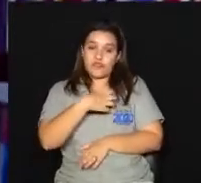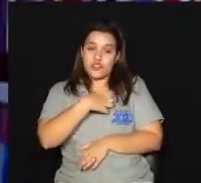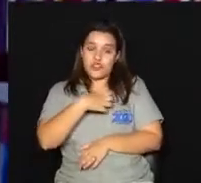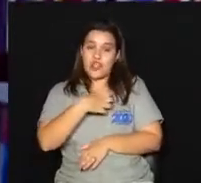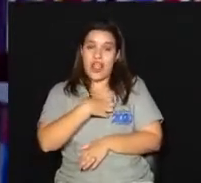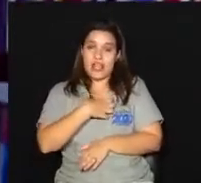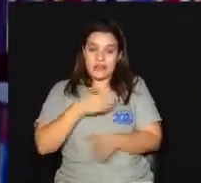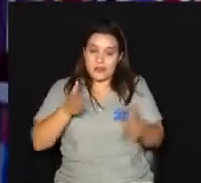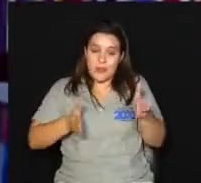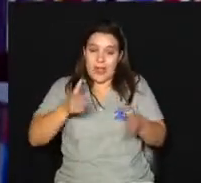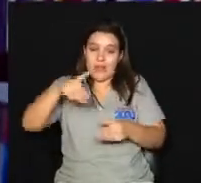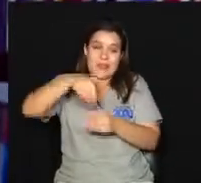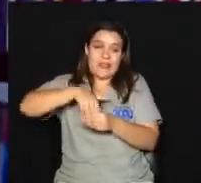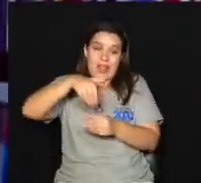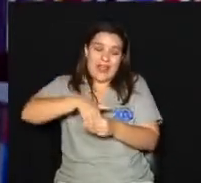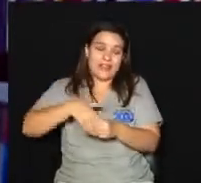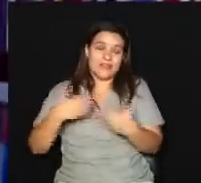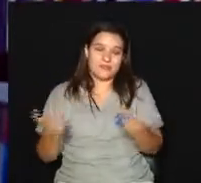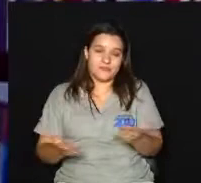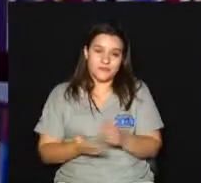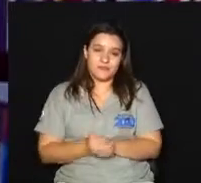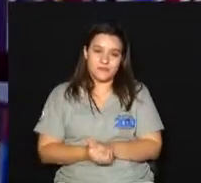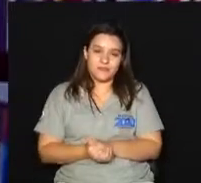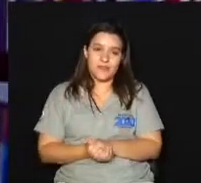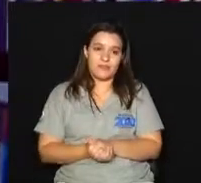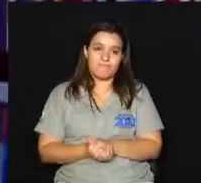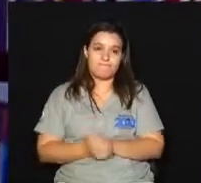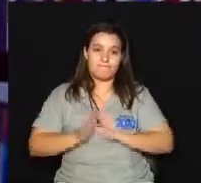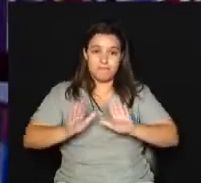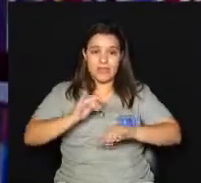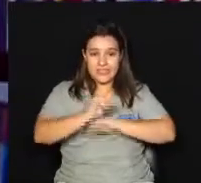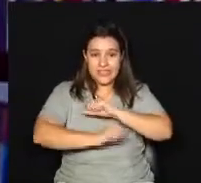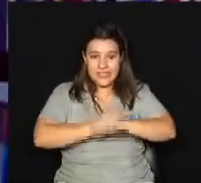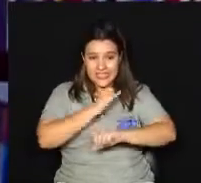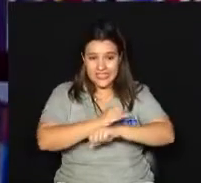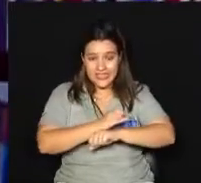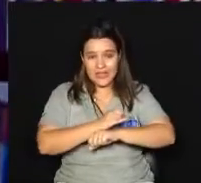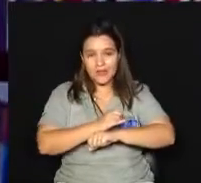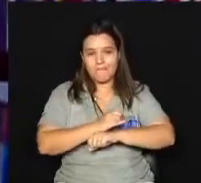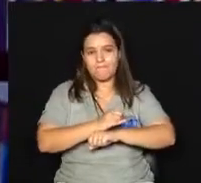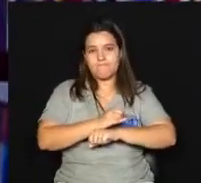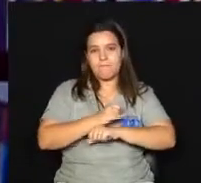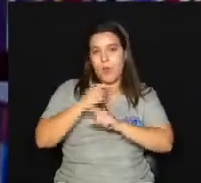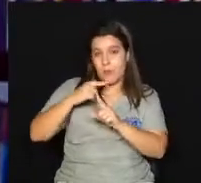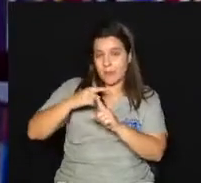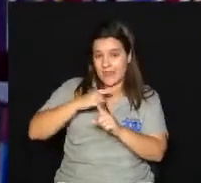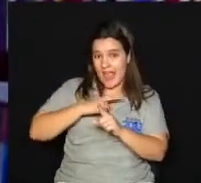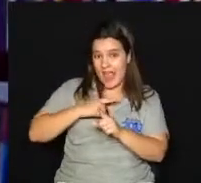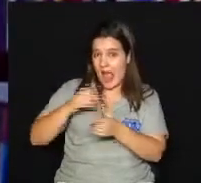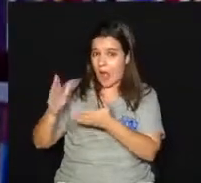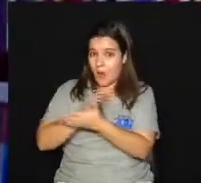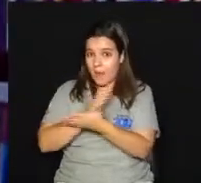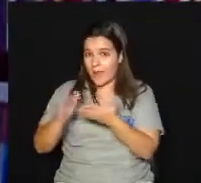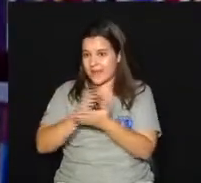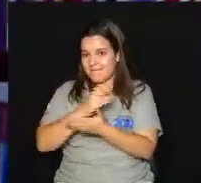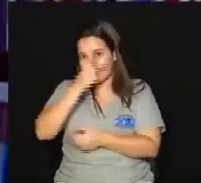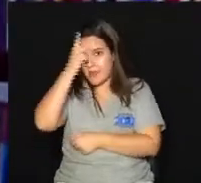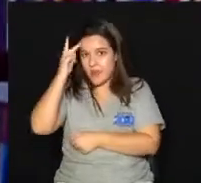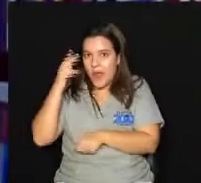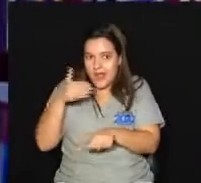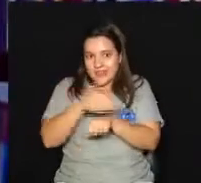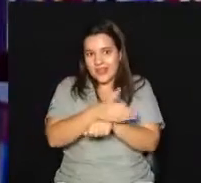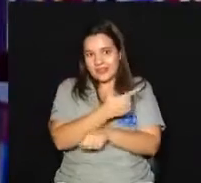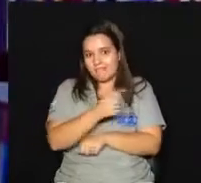processo eleitoral. Agora, a internet, mesmo restrita, ela ainda